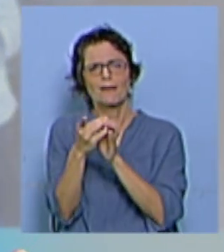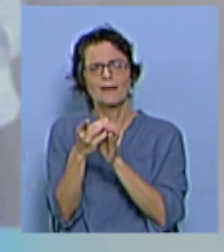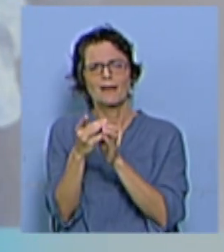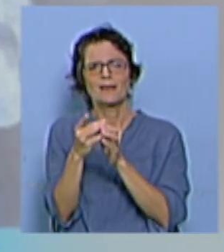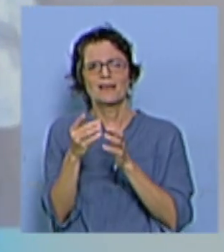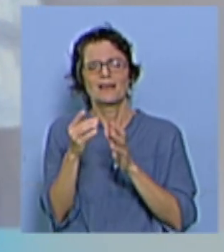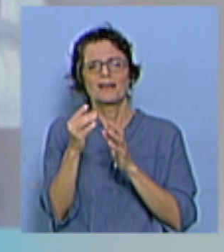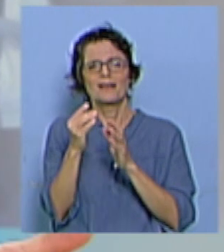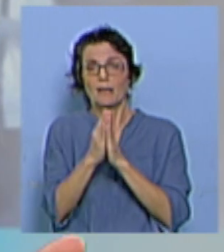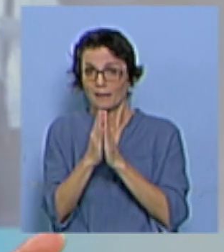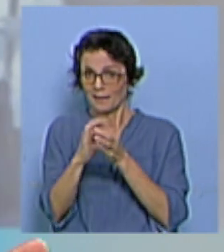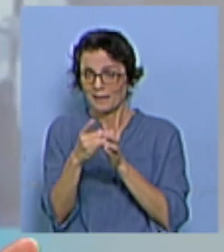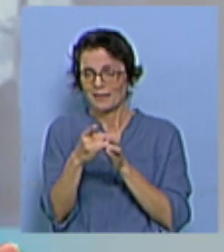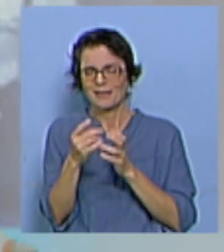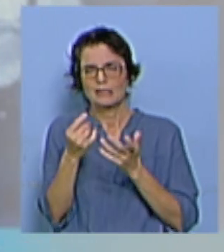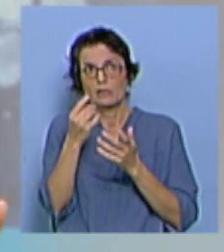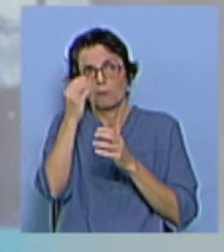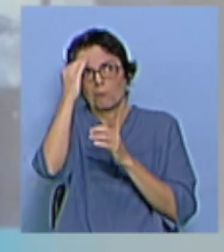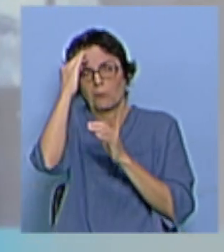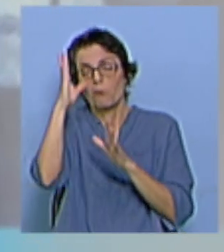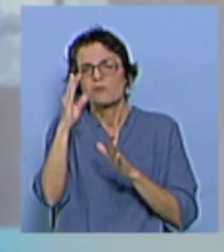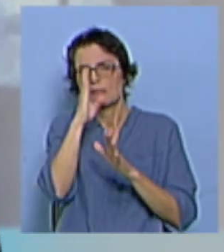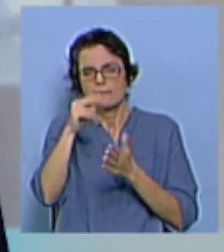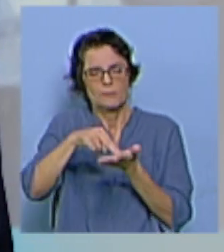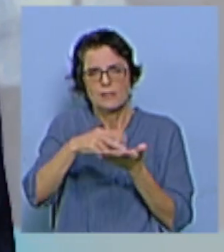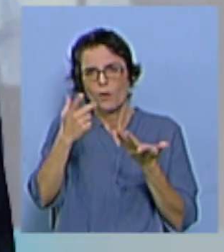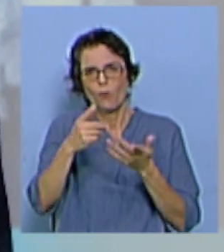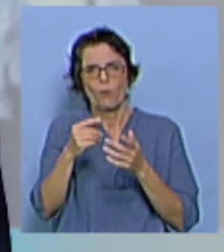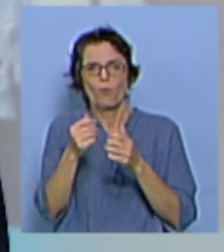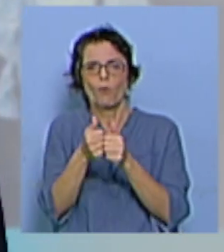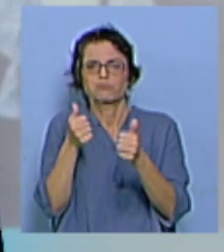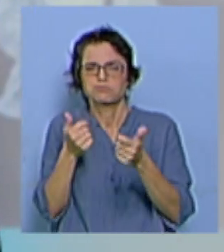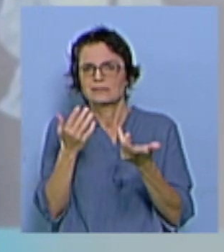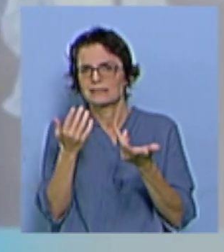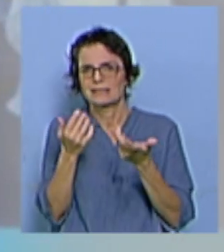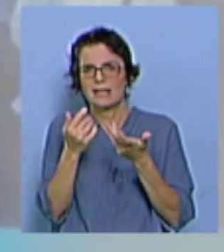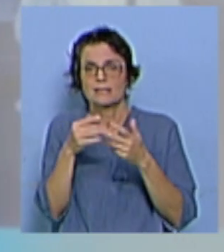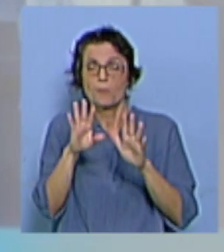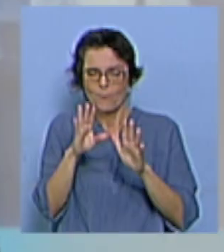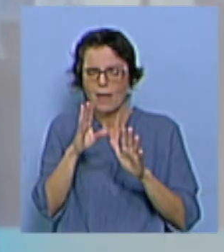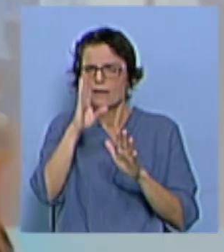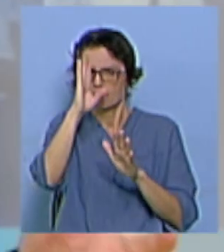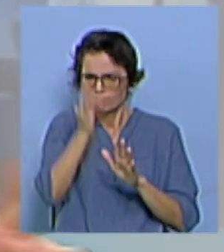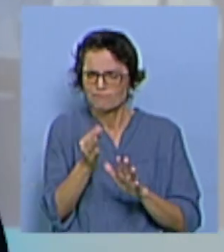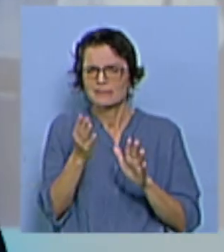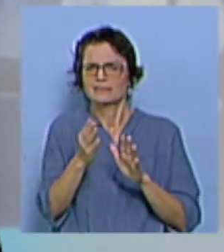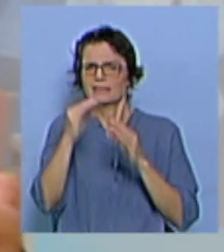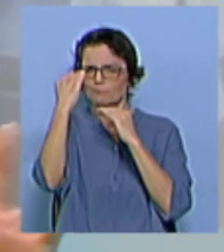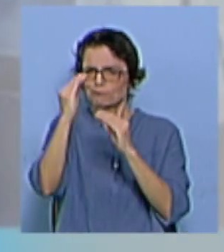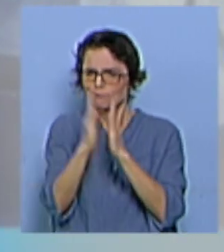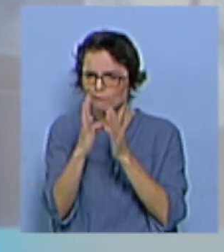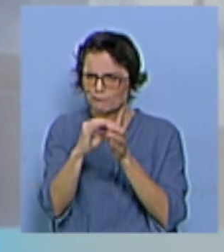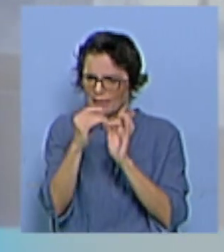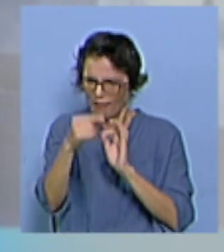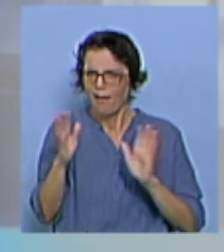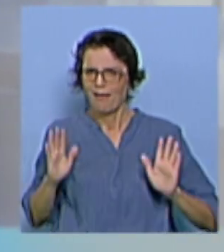ser virtual, mas sabemos que vai haver catequese e, portanto, nesse sentido, ainda não sabemos muito bem. Nós adiámos os campos de férias, as